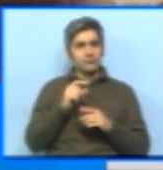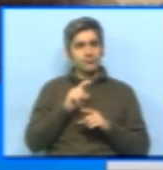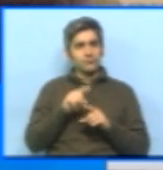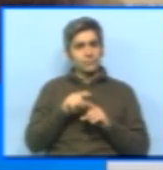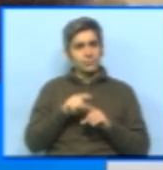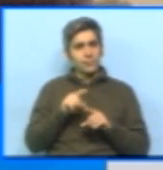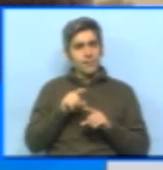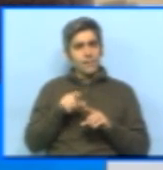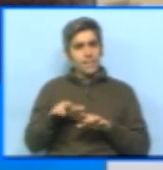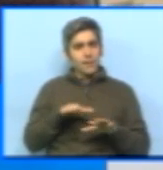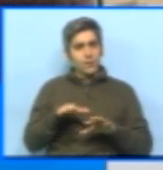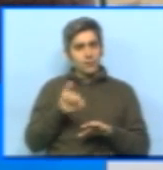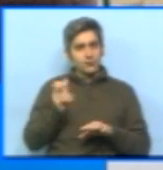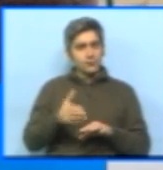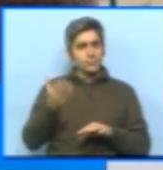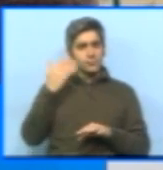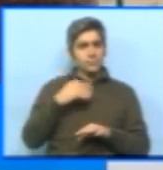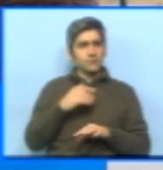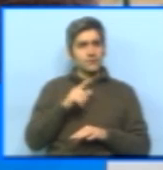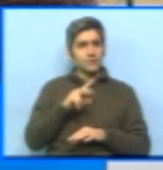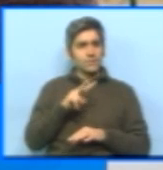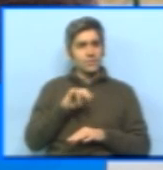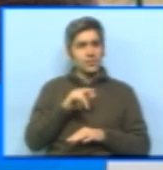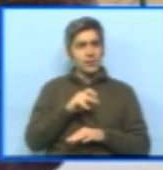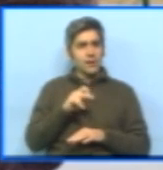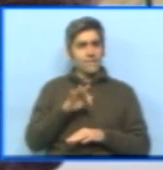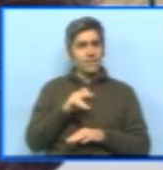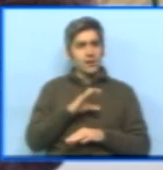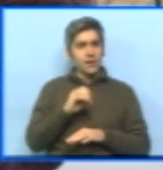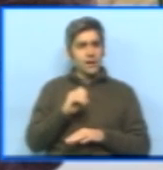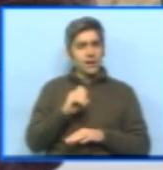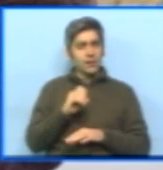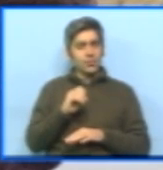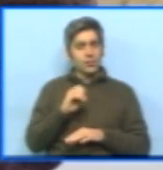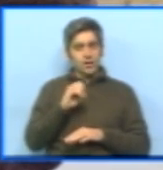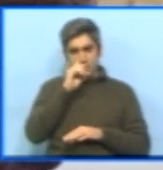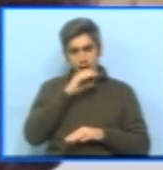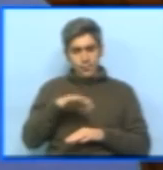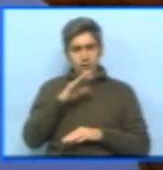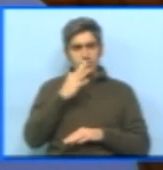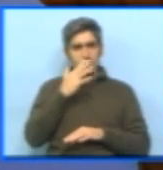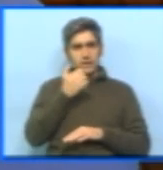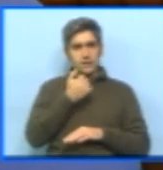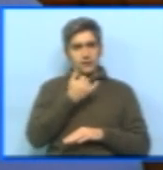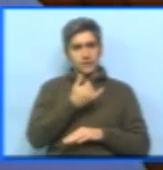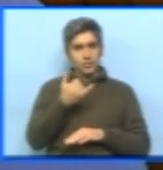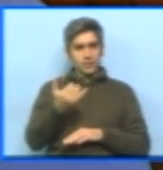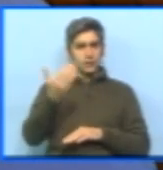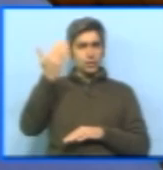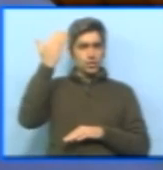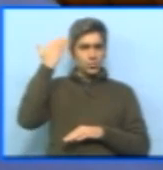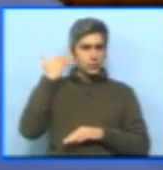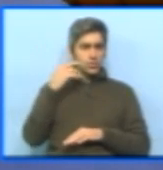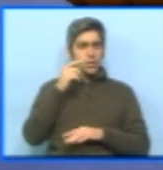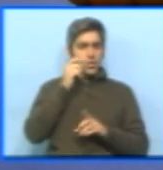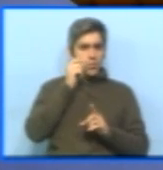Elas surgem com o terremoto em Vila Franca do Campo em 1522 e aí os